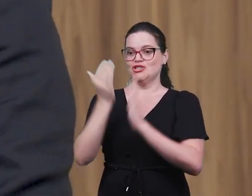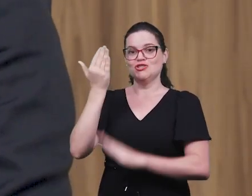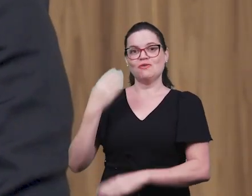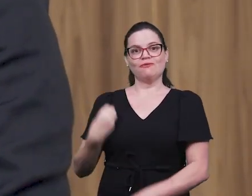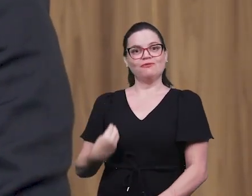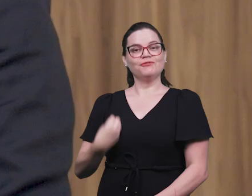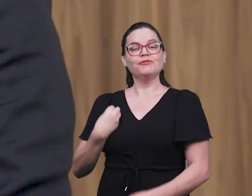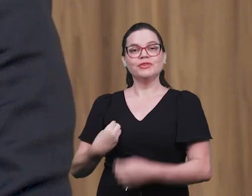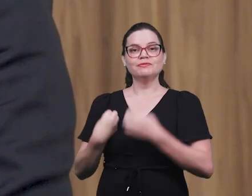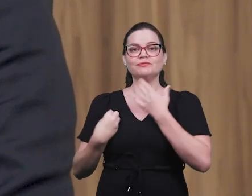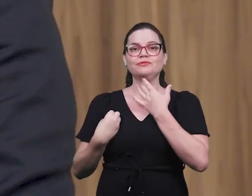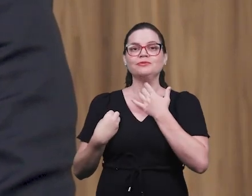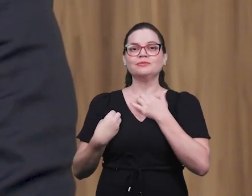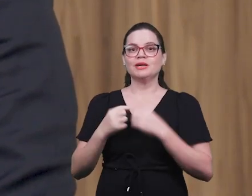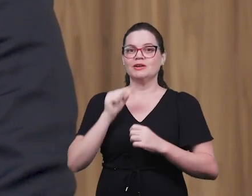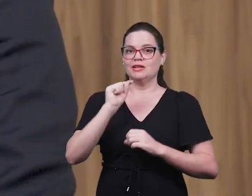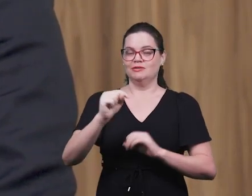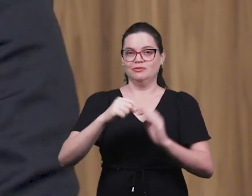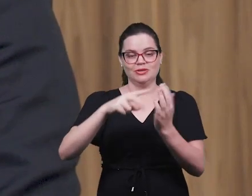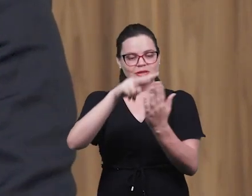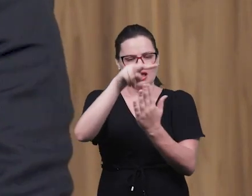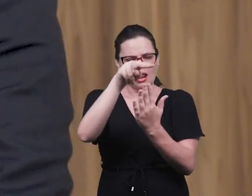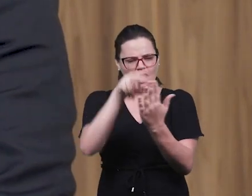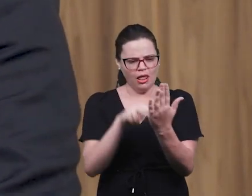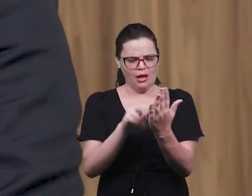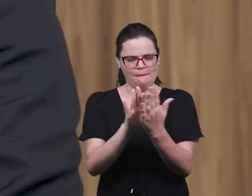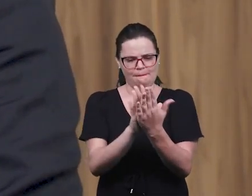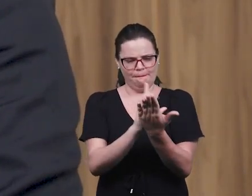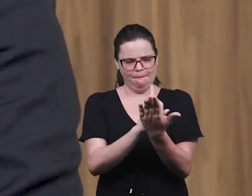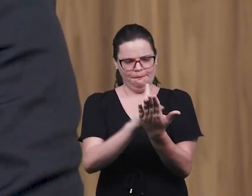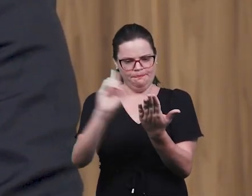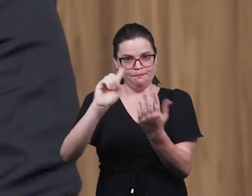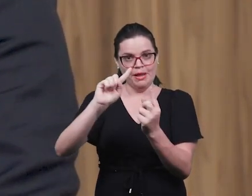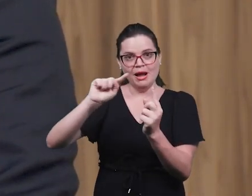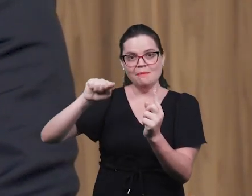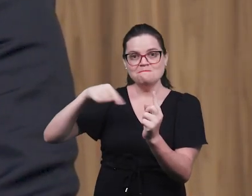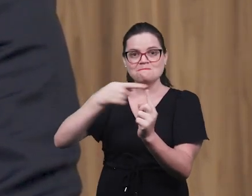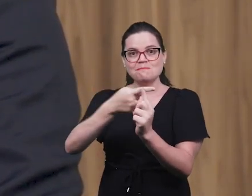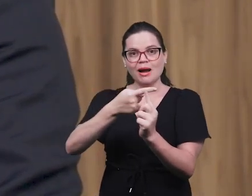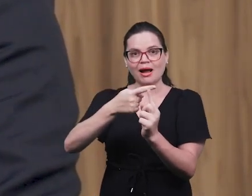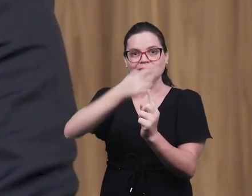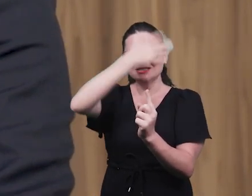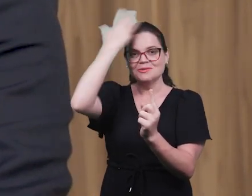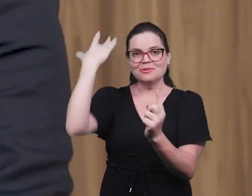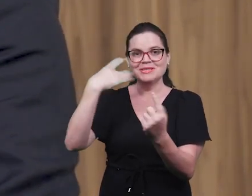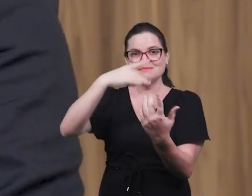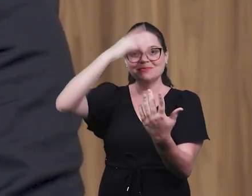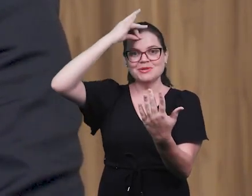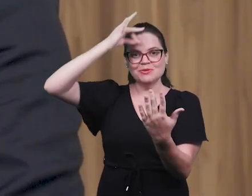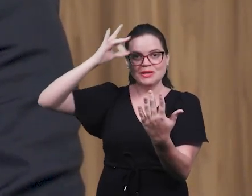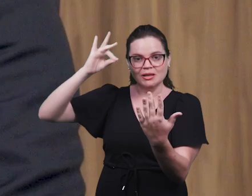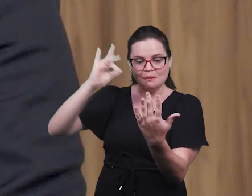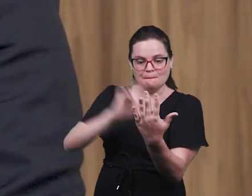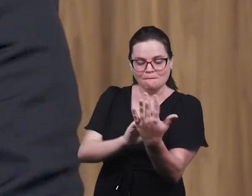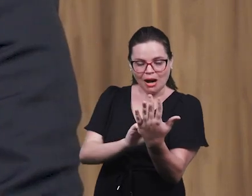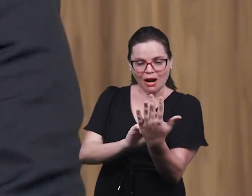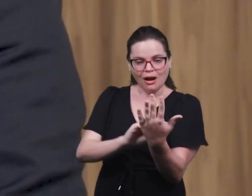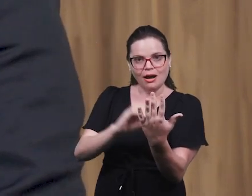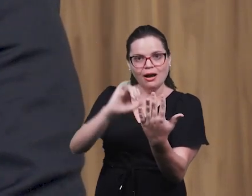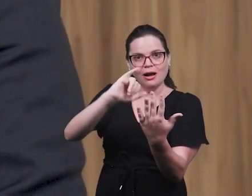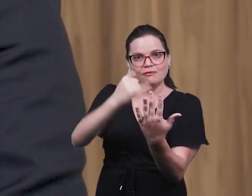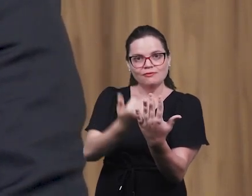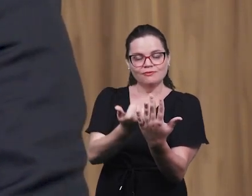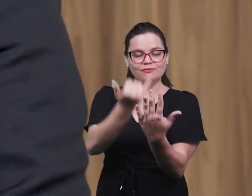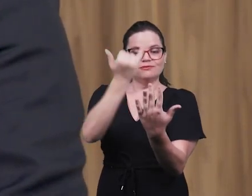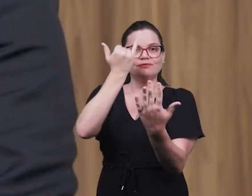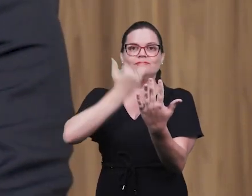a palavra de Deus com a ação do Espírito Santo, você tem um encontro com Jesus vivo. Então, é uma